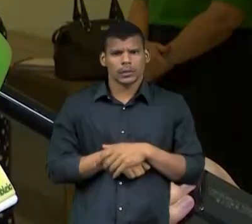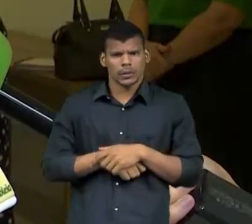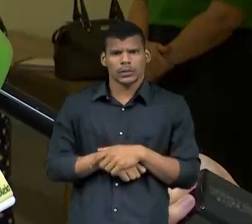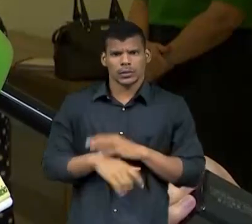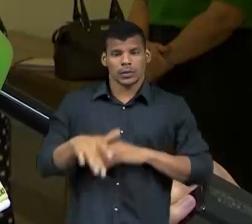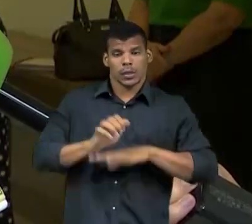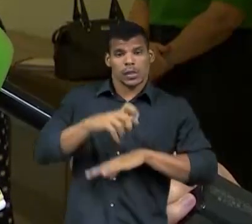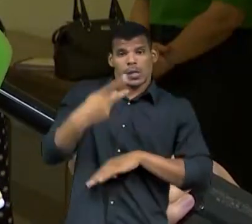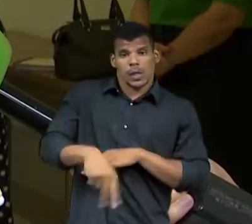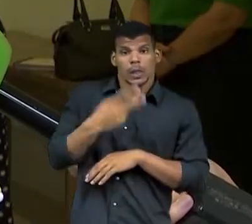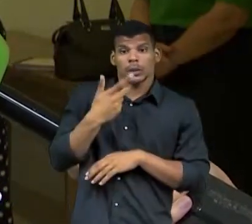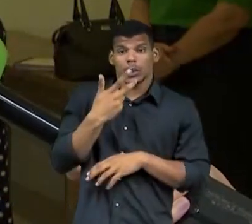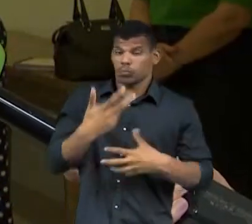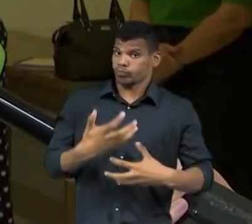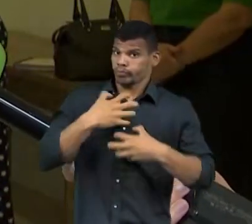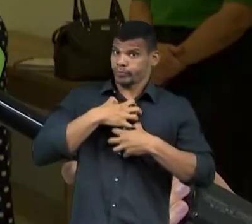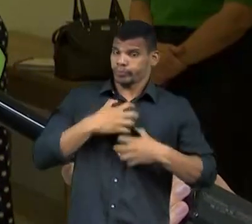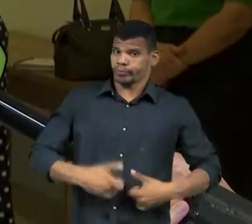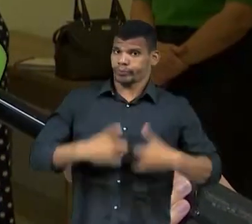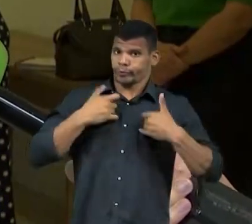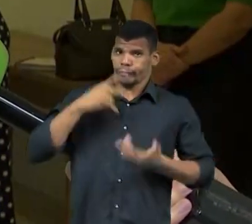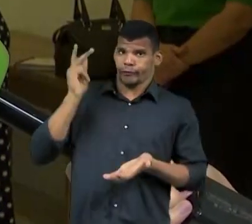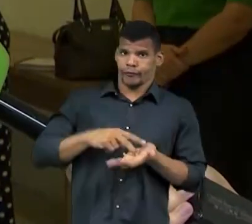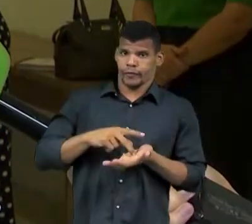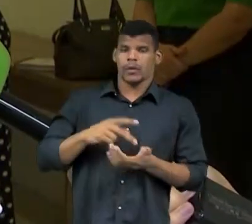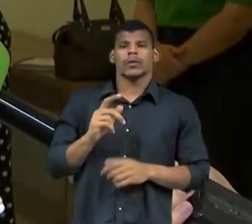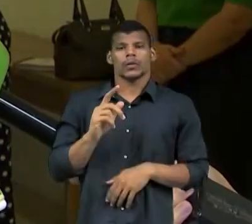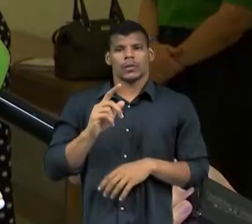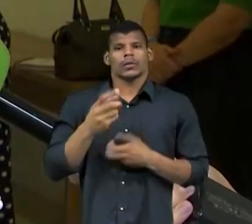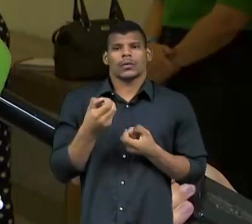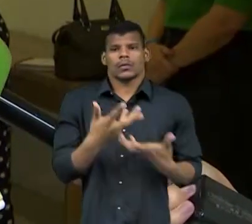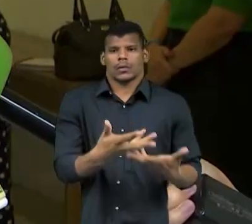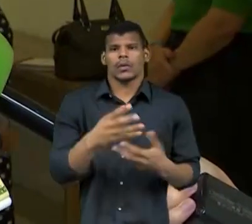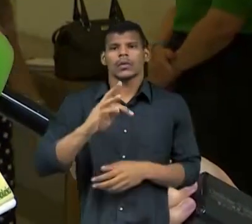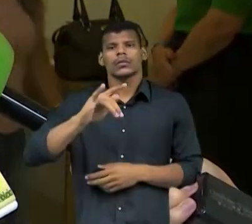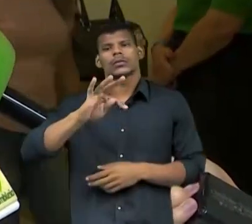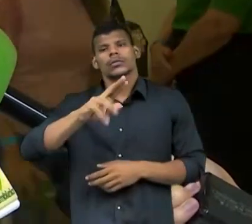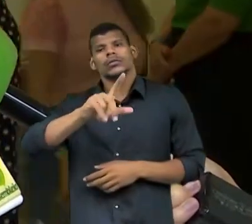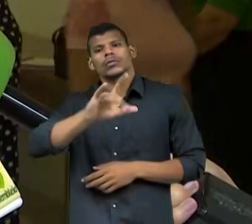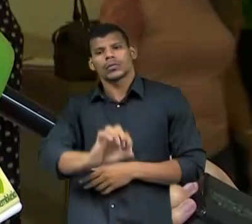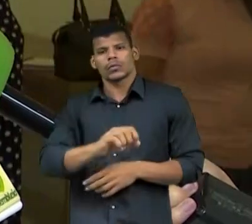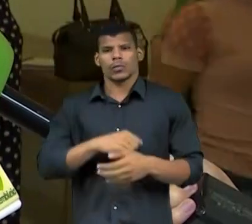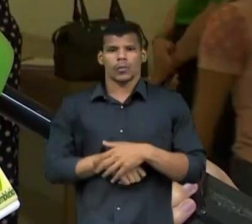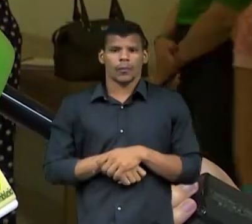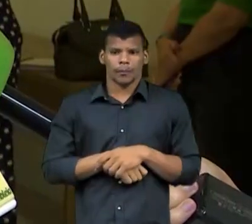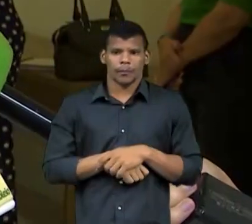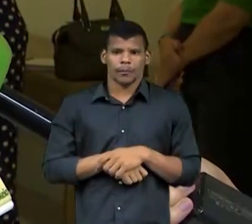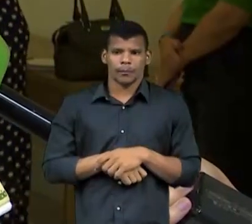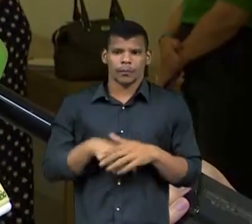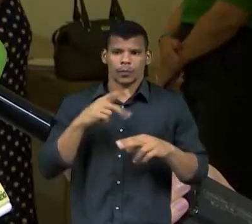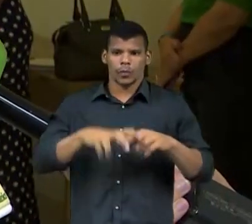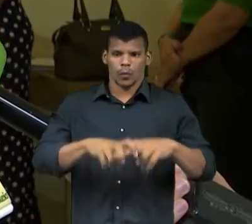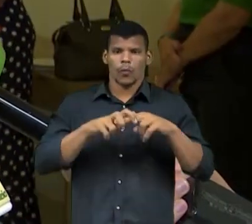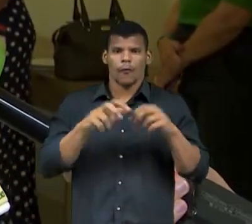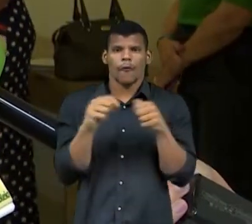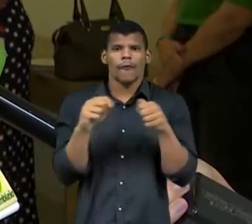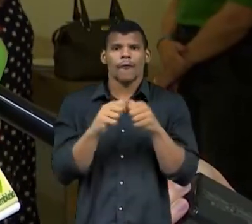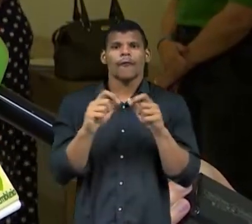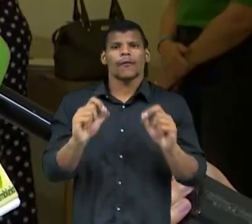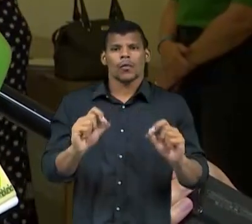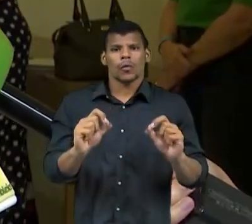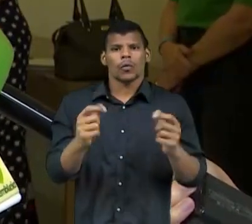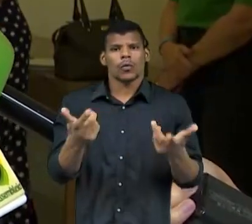é uma honra aqui hoje, né, entregar esses títulos, né? E para isso foi feito, né, títulos, né,